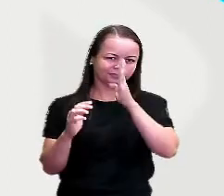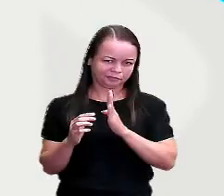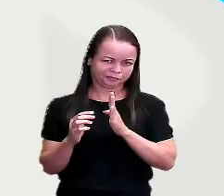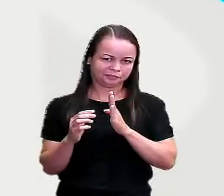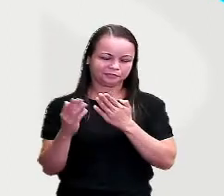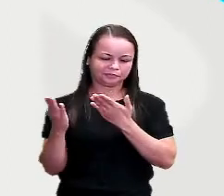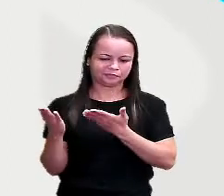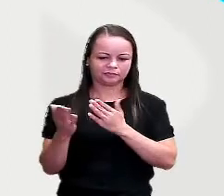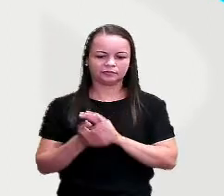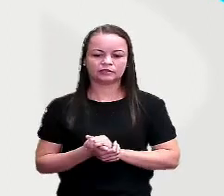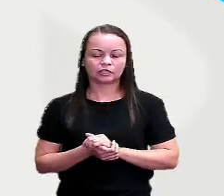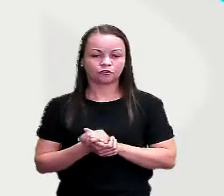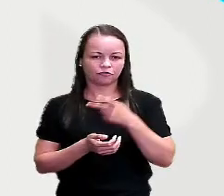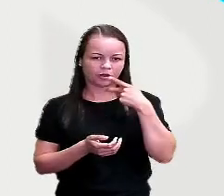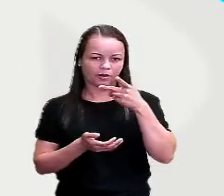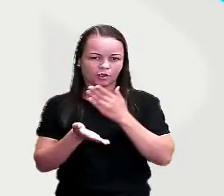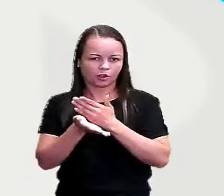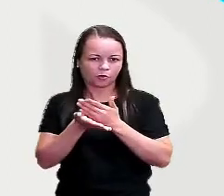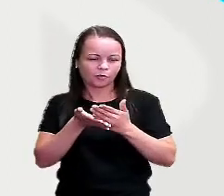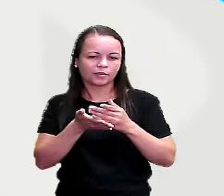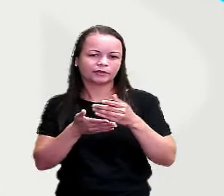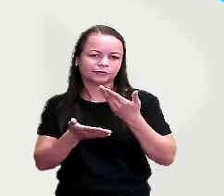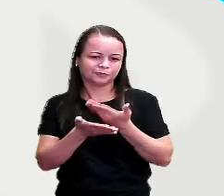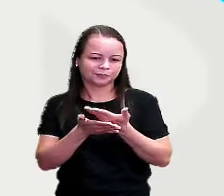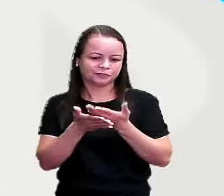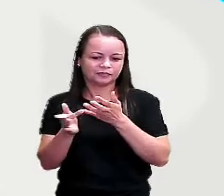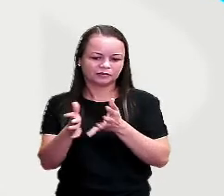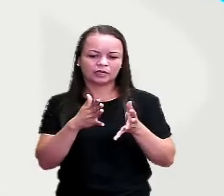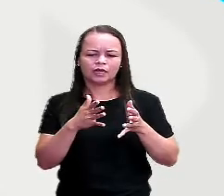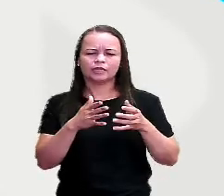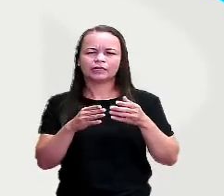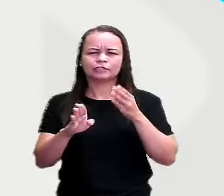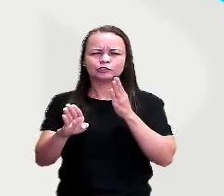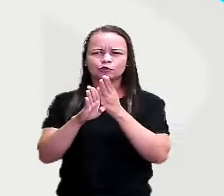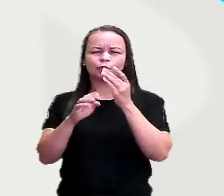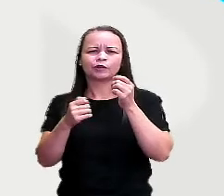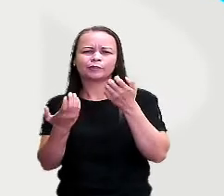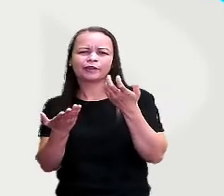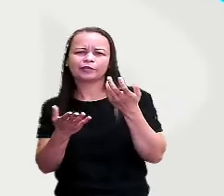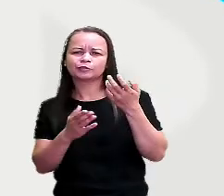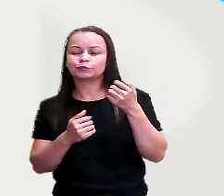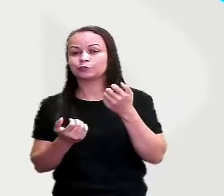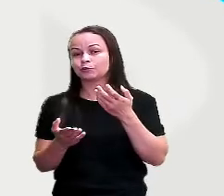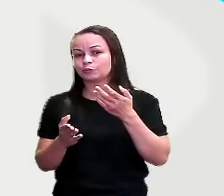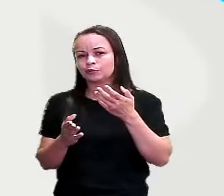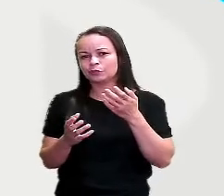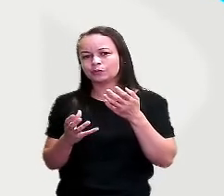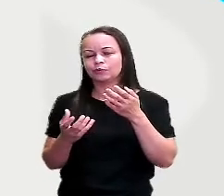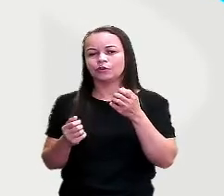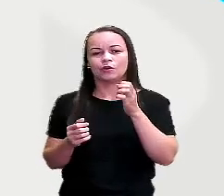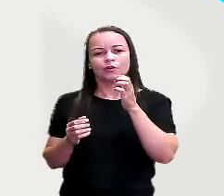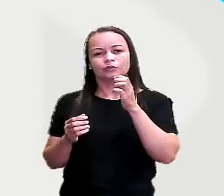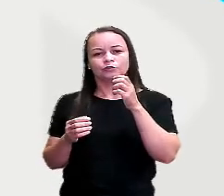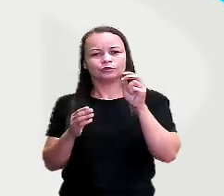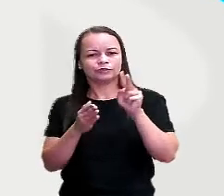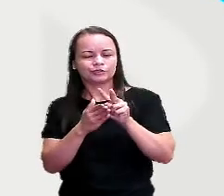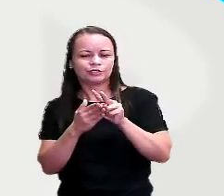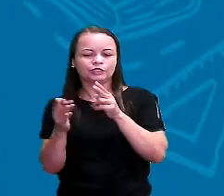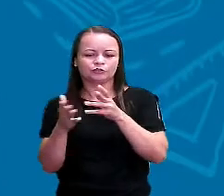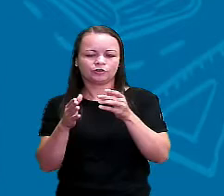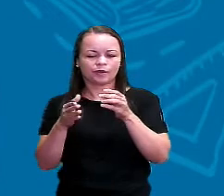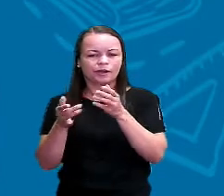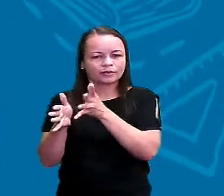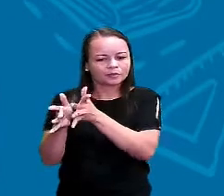certo? Essa época do descobrimento dos índios, dos jesuítas e tal, ela foi marcada como ciclo do